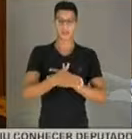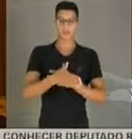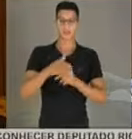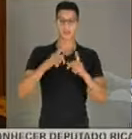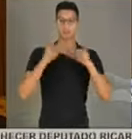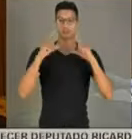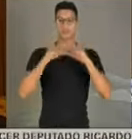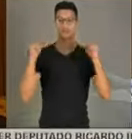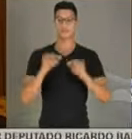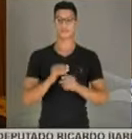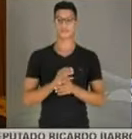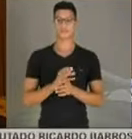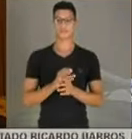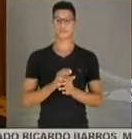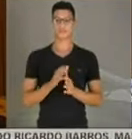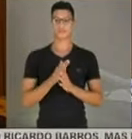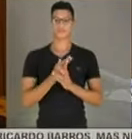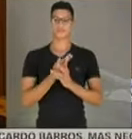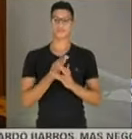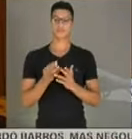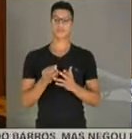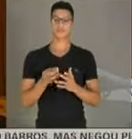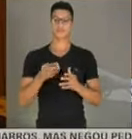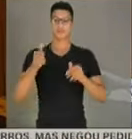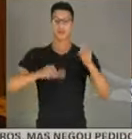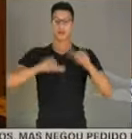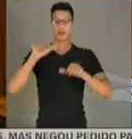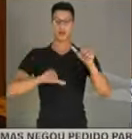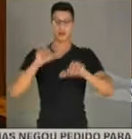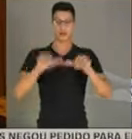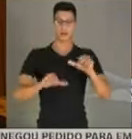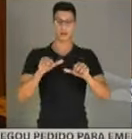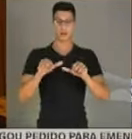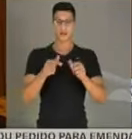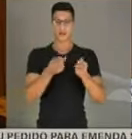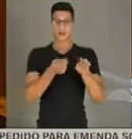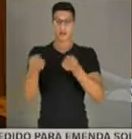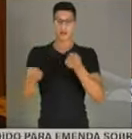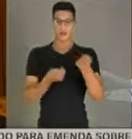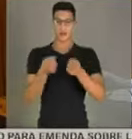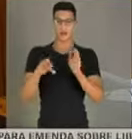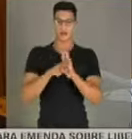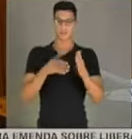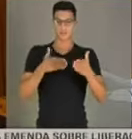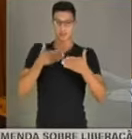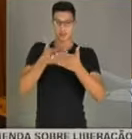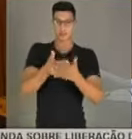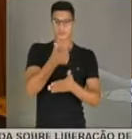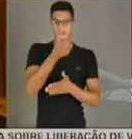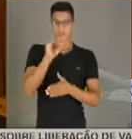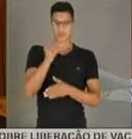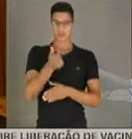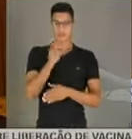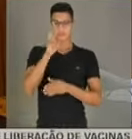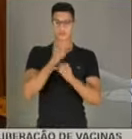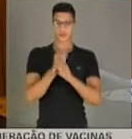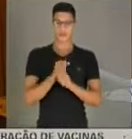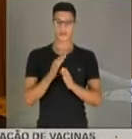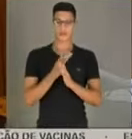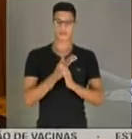de Brasília? Fazendo aqui uma análise de todos os seus negócios, pelo menos nos últimos 10, talvez 15